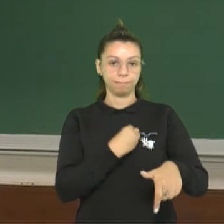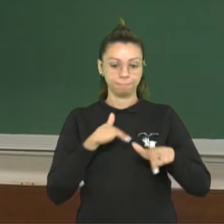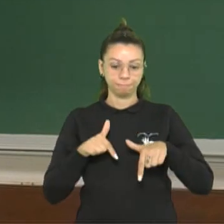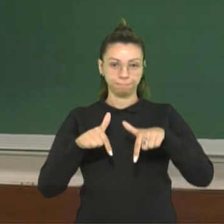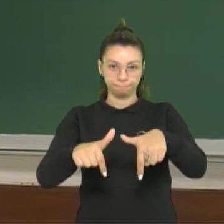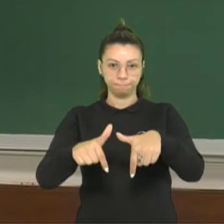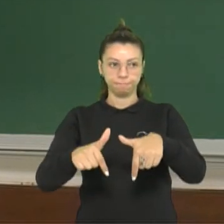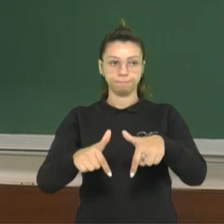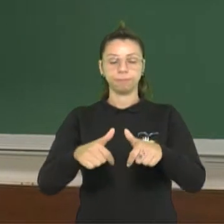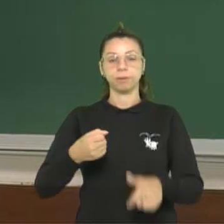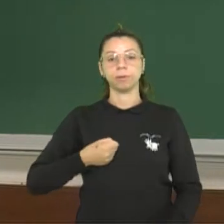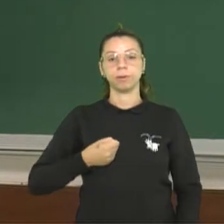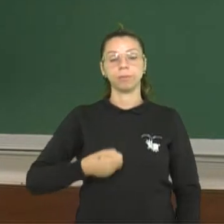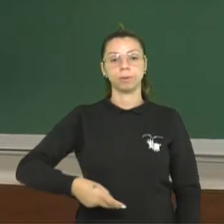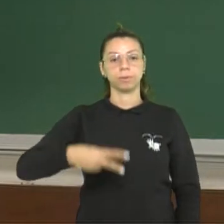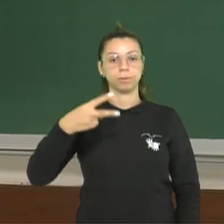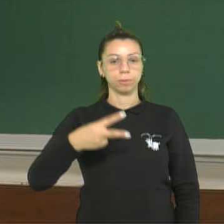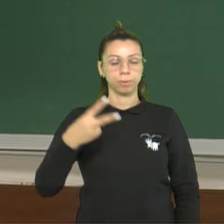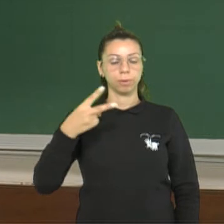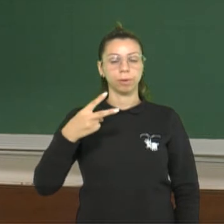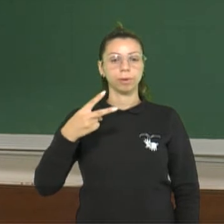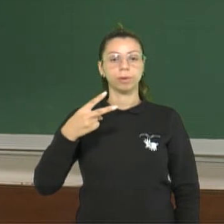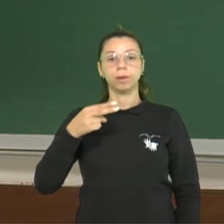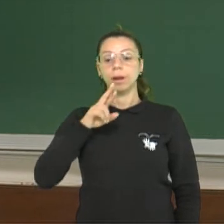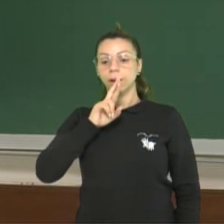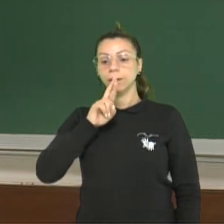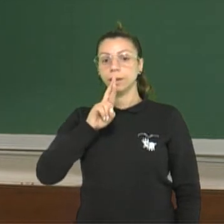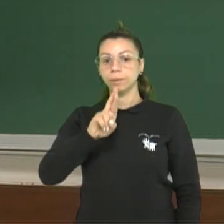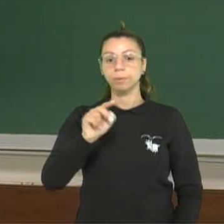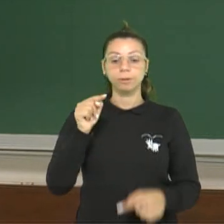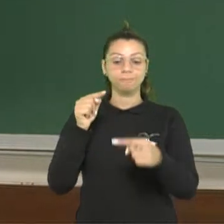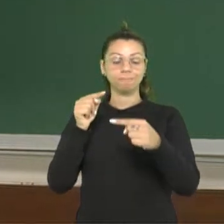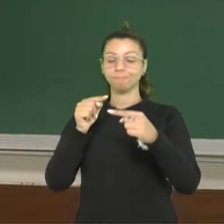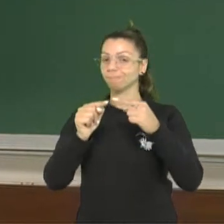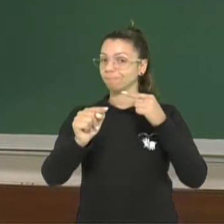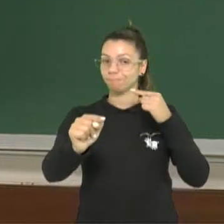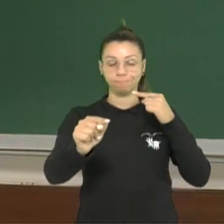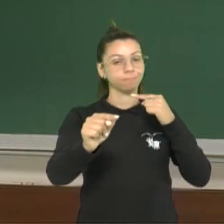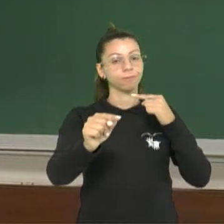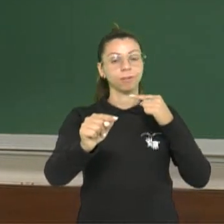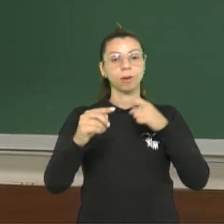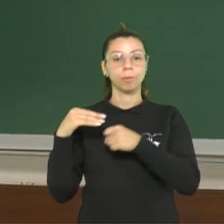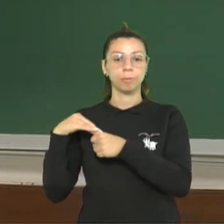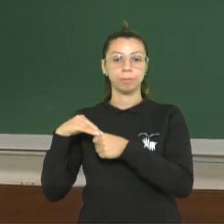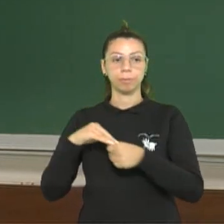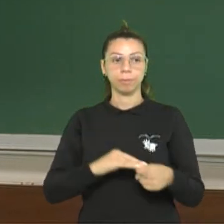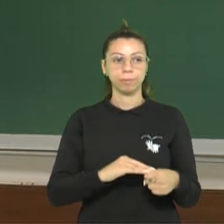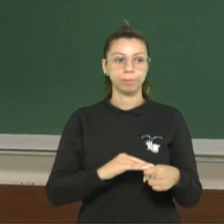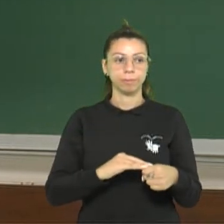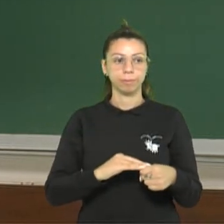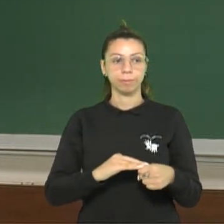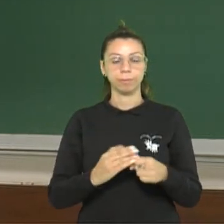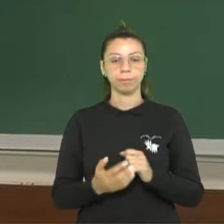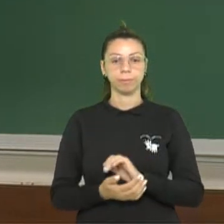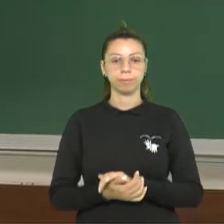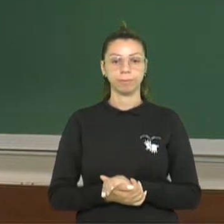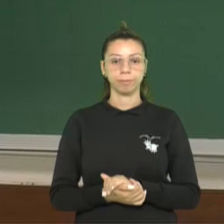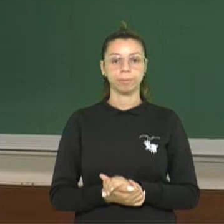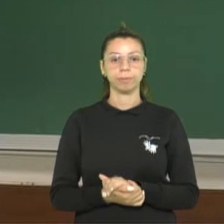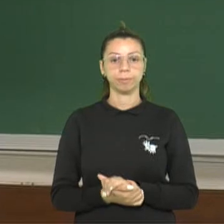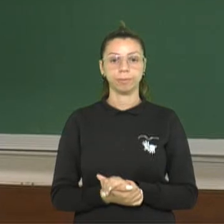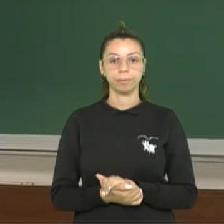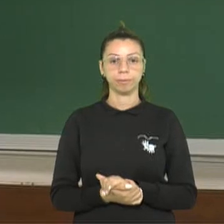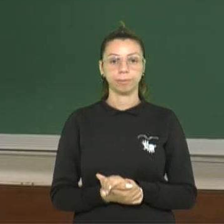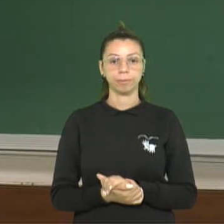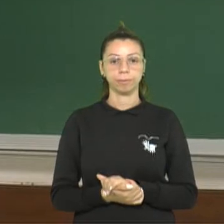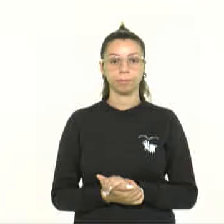E em la 2, qual é a opção que não corresponde, né, ao término prejuicio?